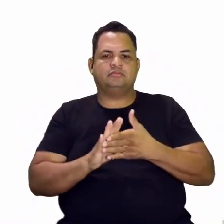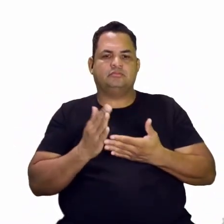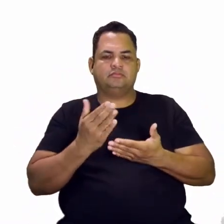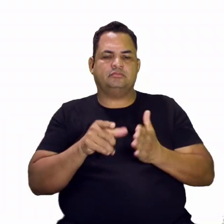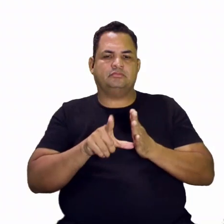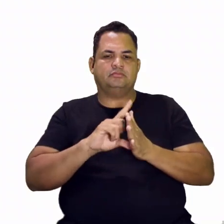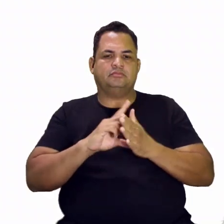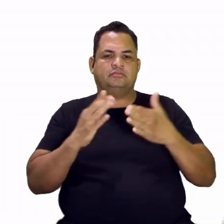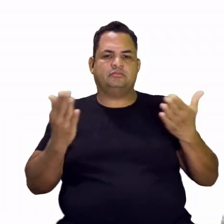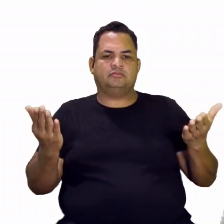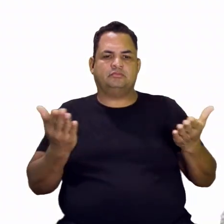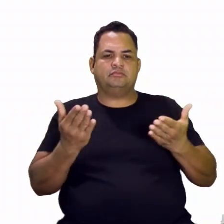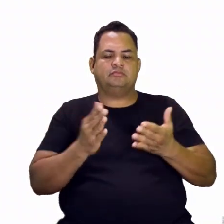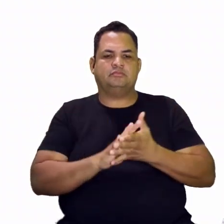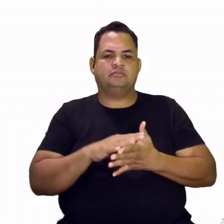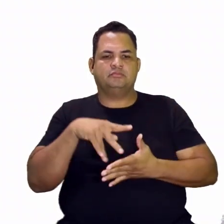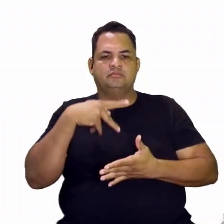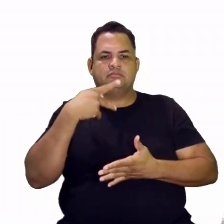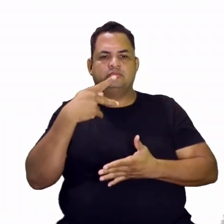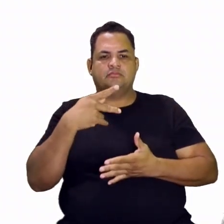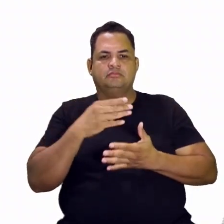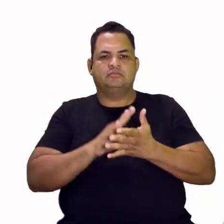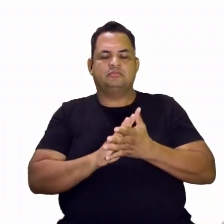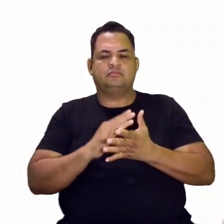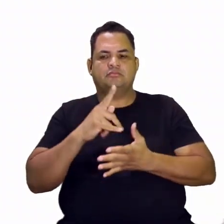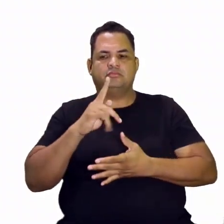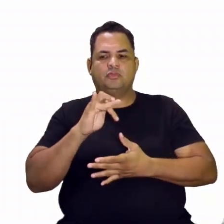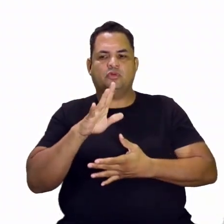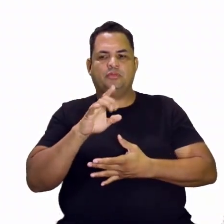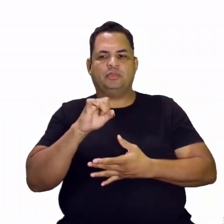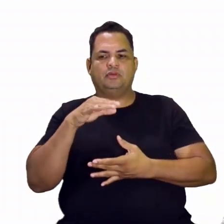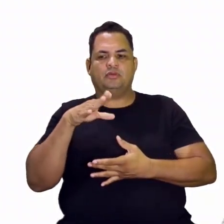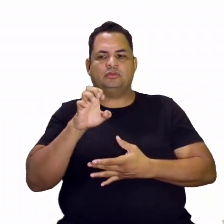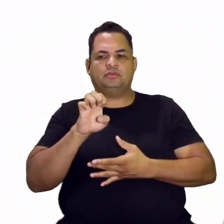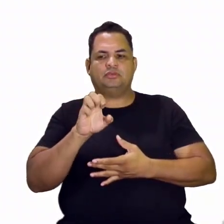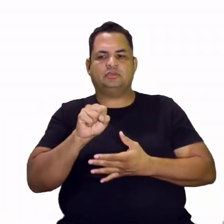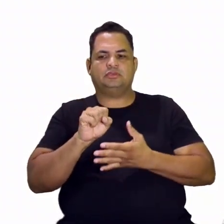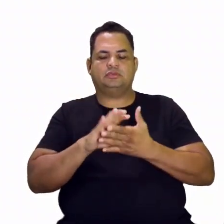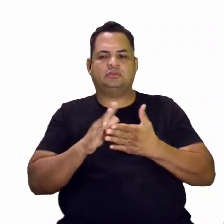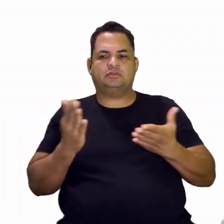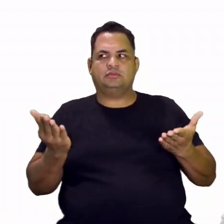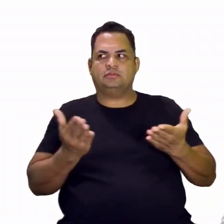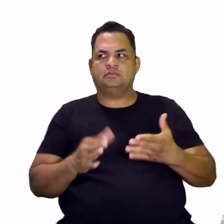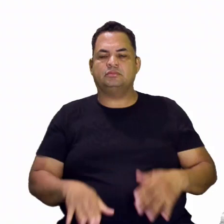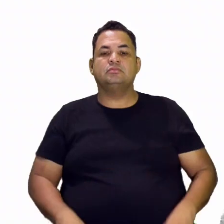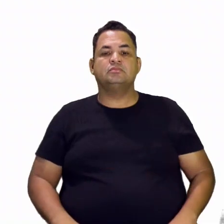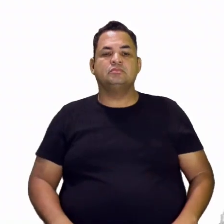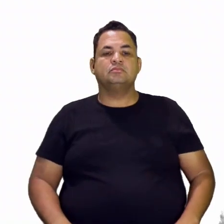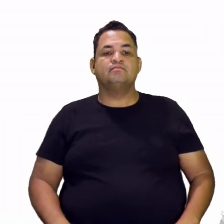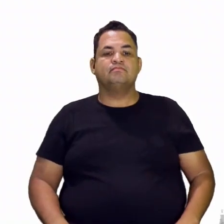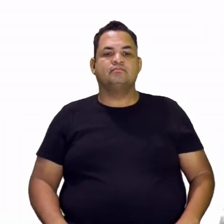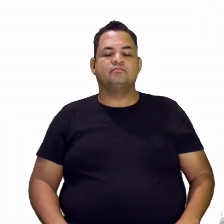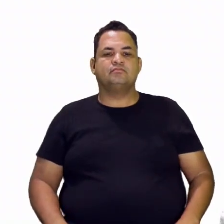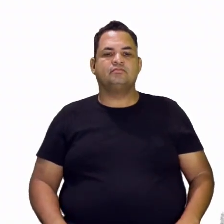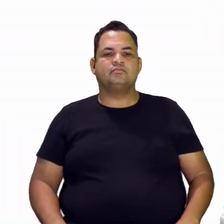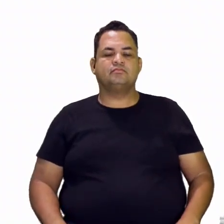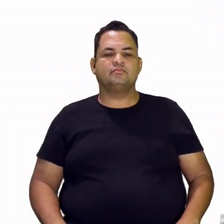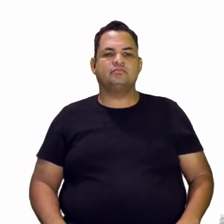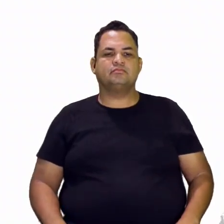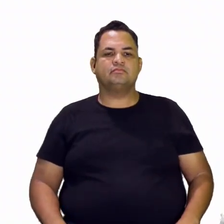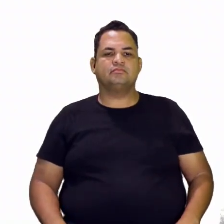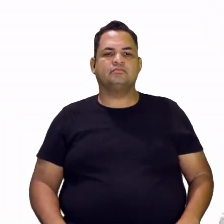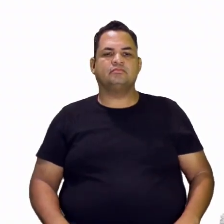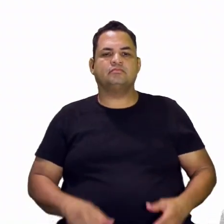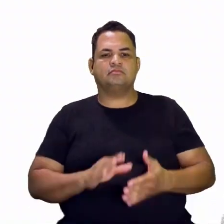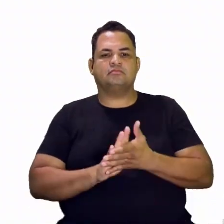lembram que nós falamos sobre os probiontes? Lembram disso? Pois é, esses probiontes ou